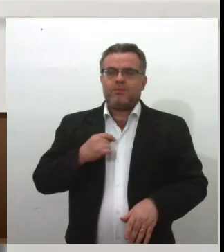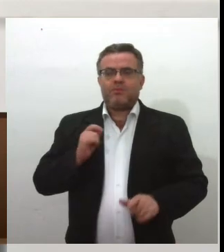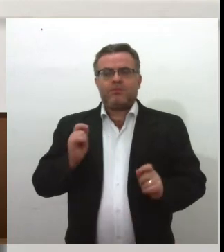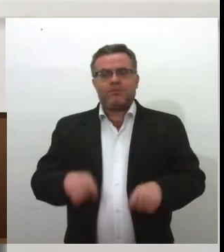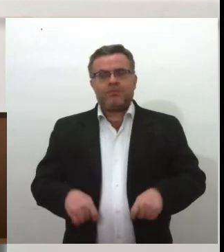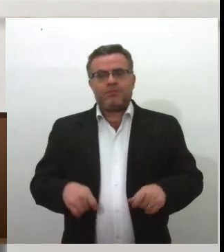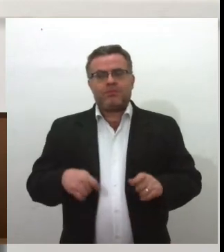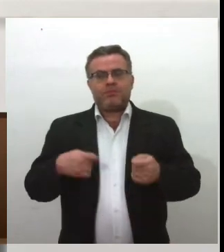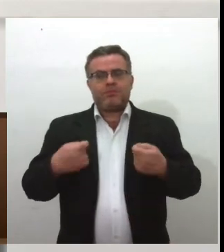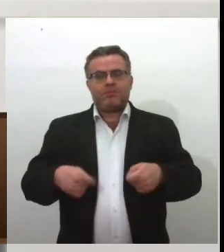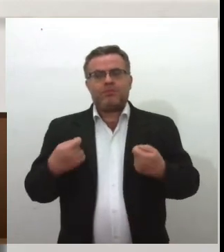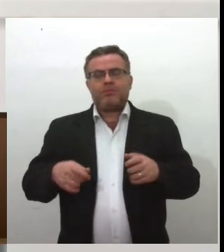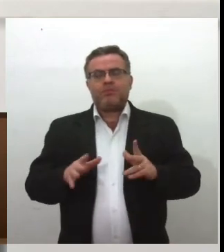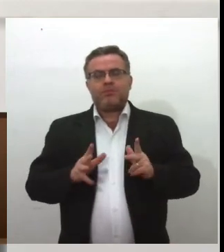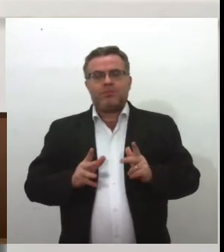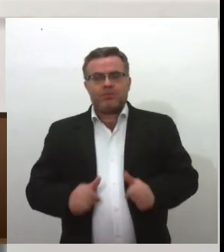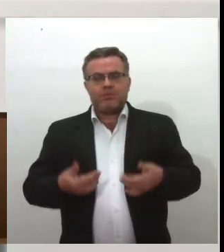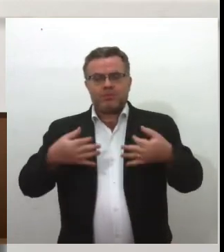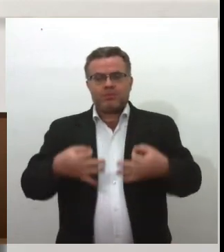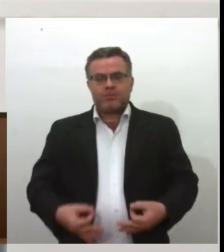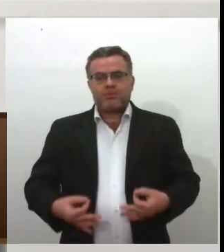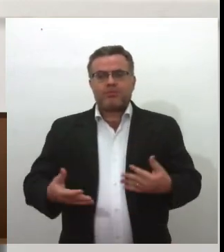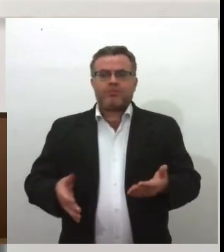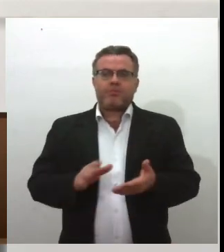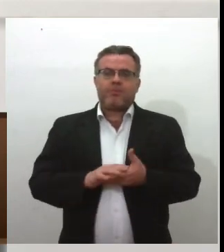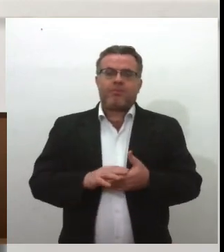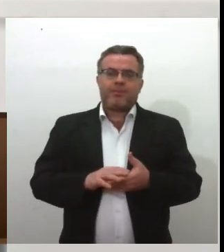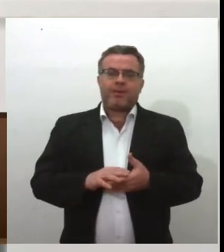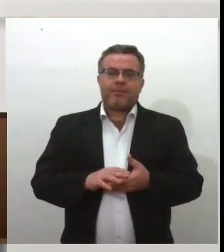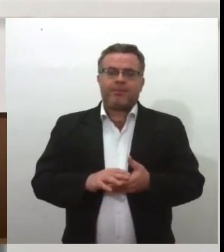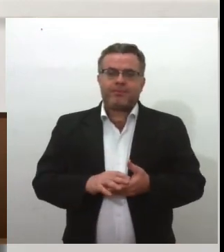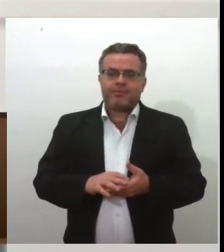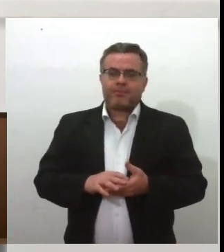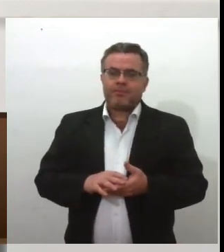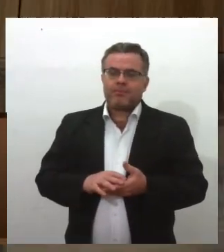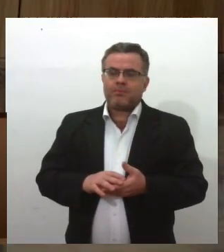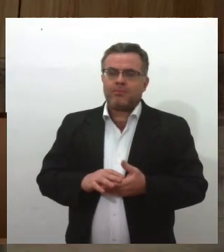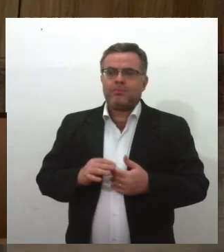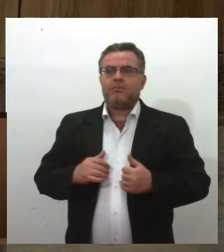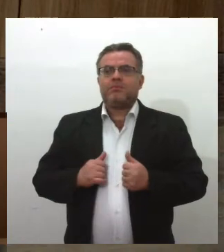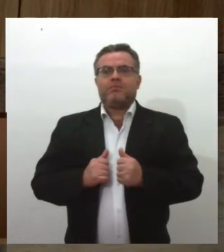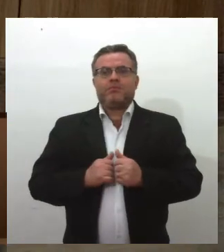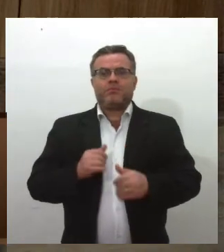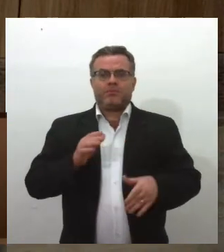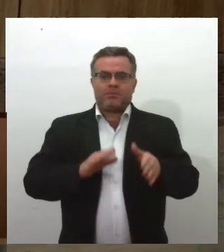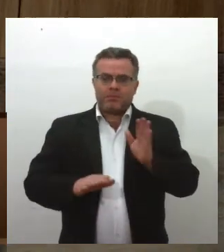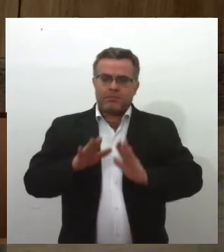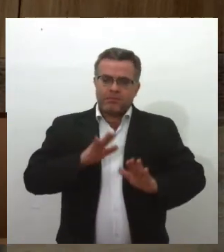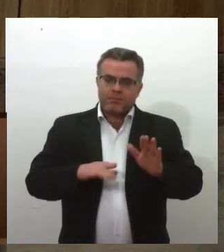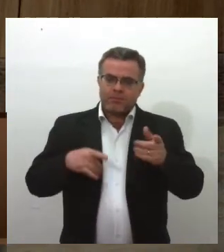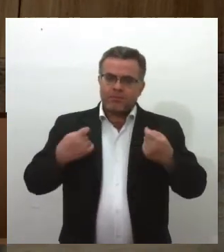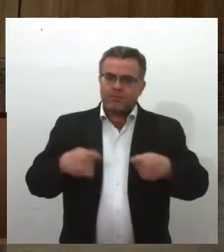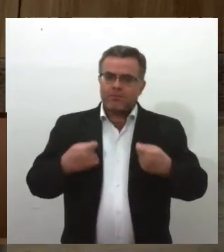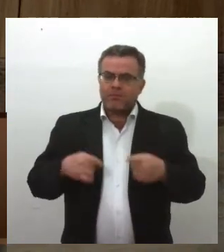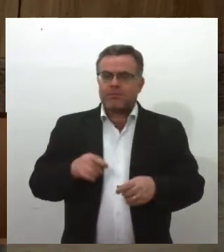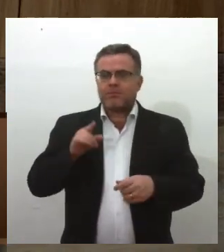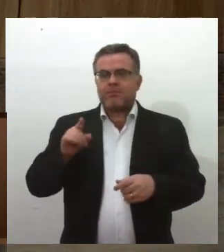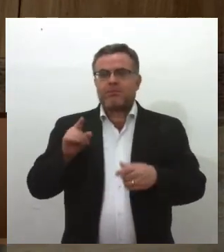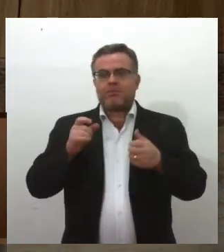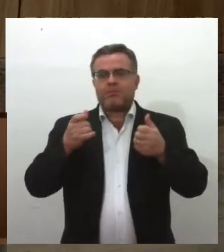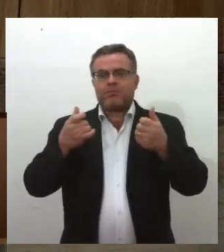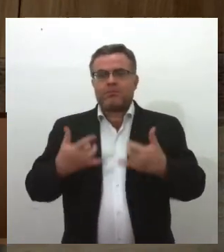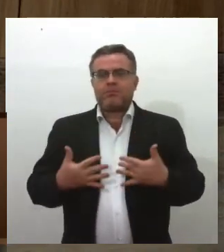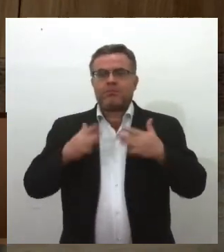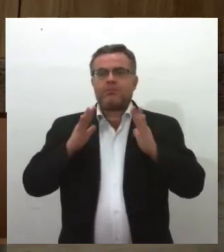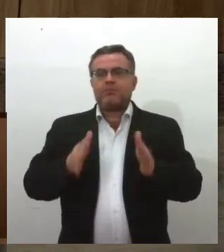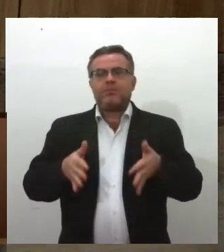higiene precária do órgão genital masculino. E esse cuidado que, como você bem colocou aqui, Demétrio, que tem